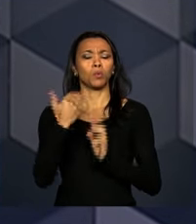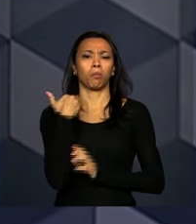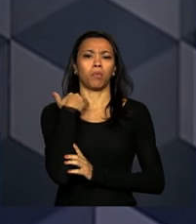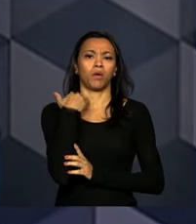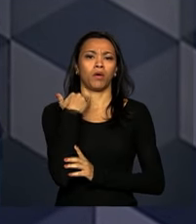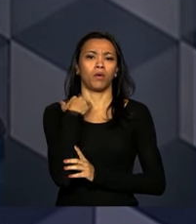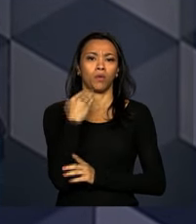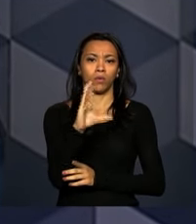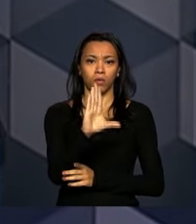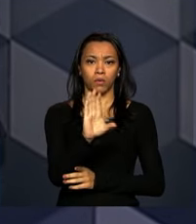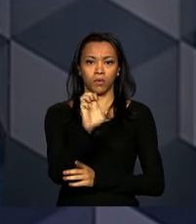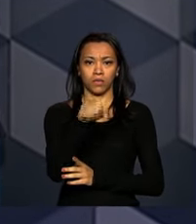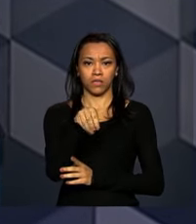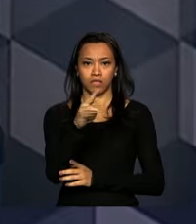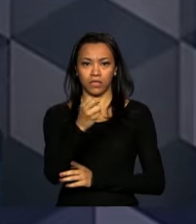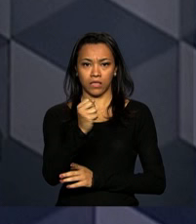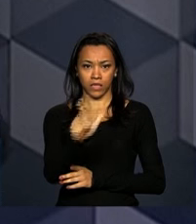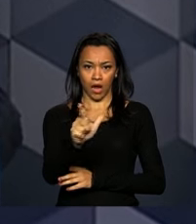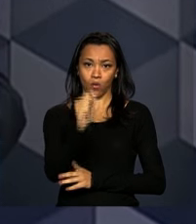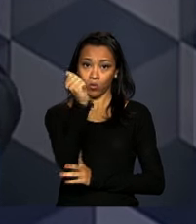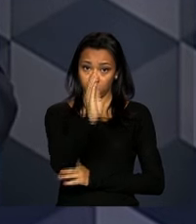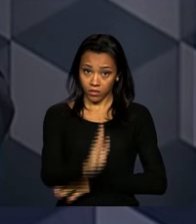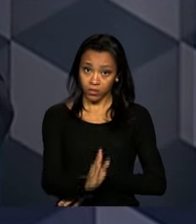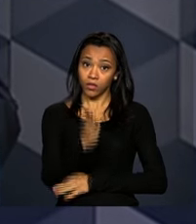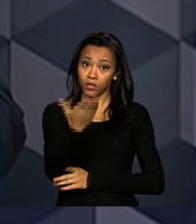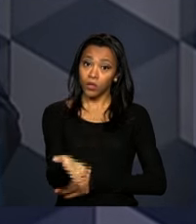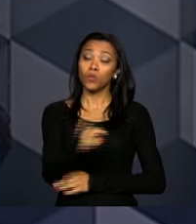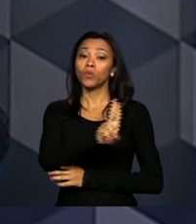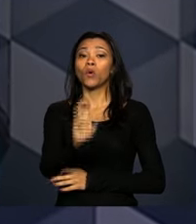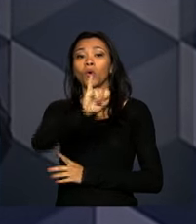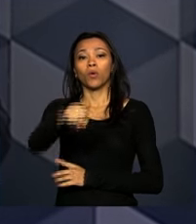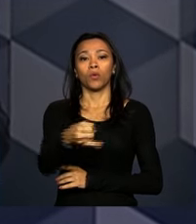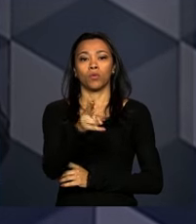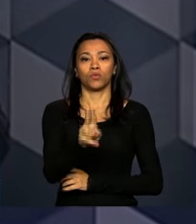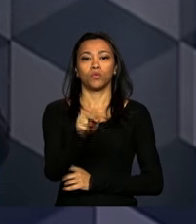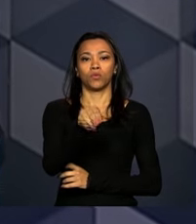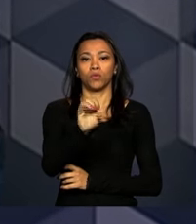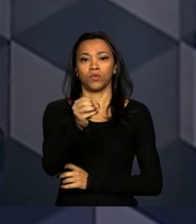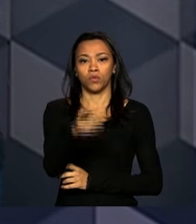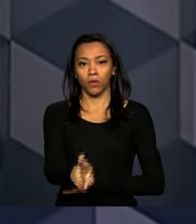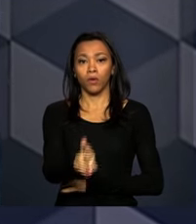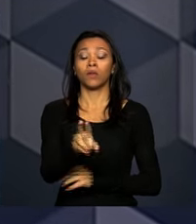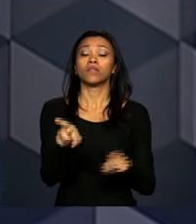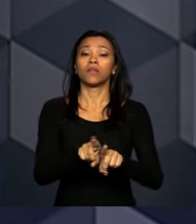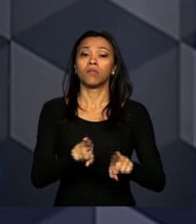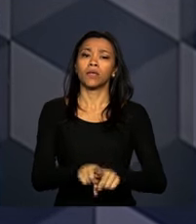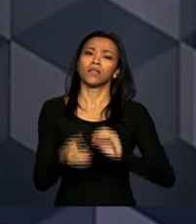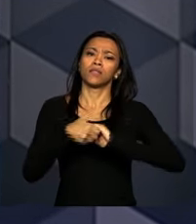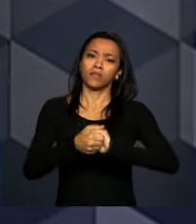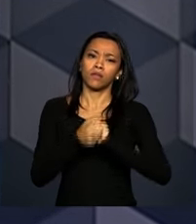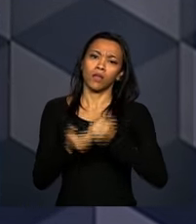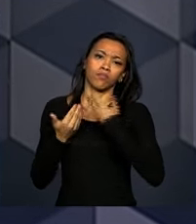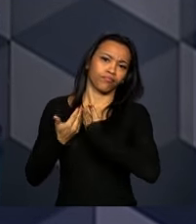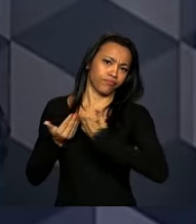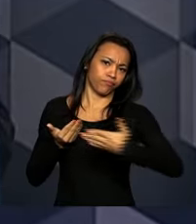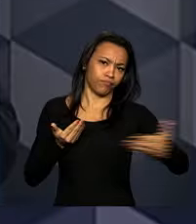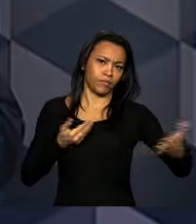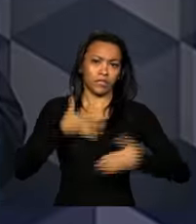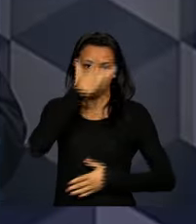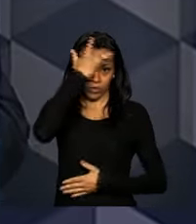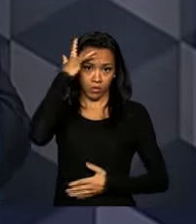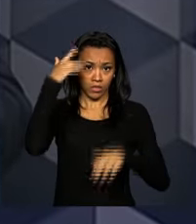Brasil, José Ângelo Mazilo Júnior. Saudar os membros da diretoria